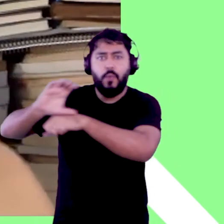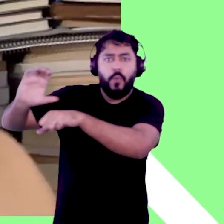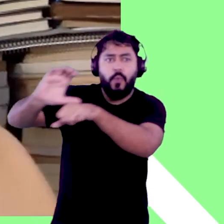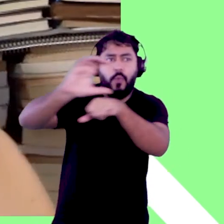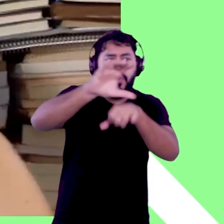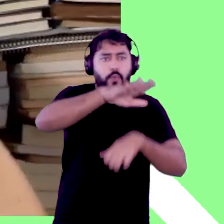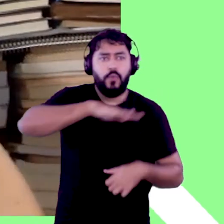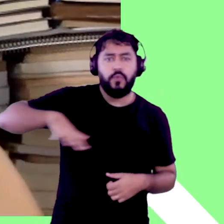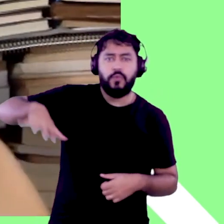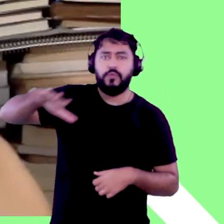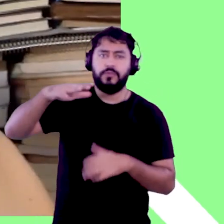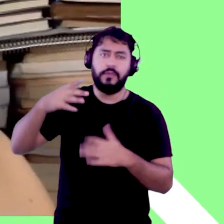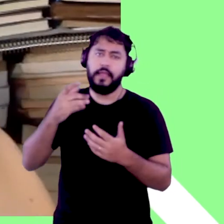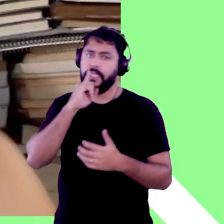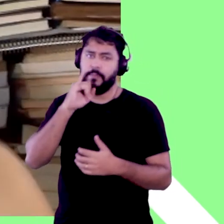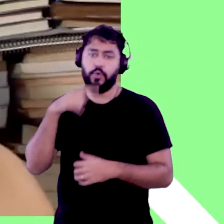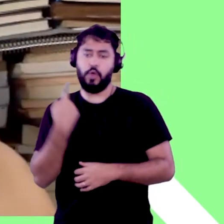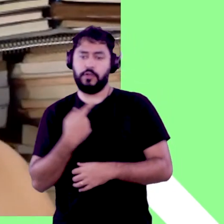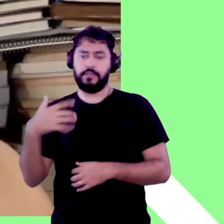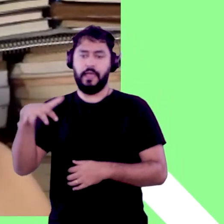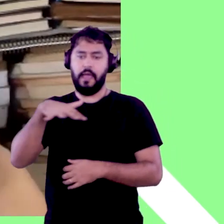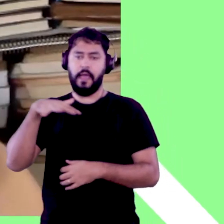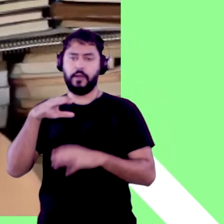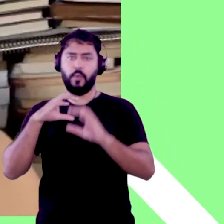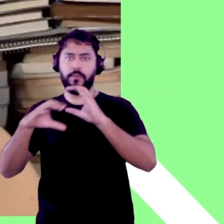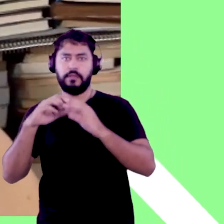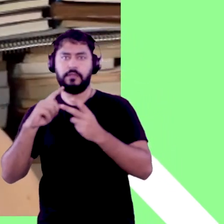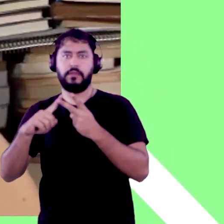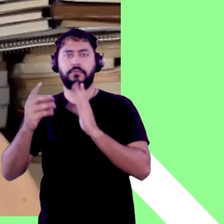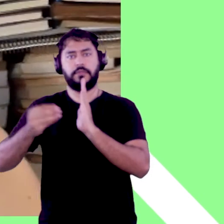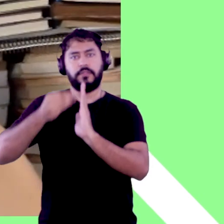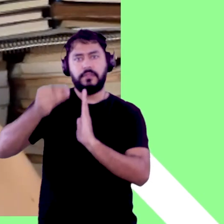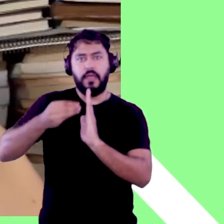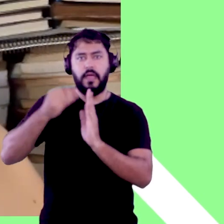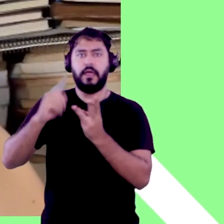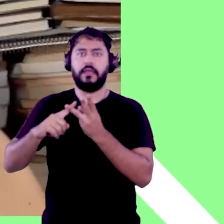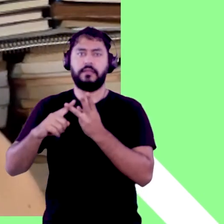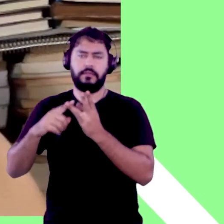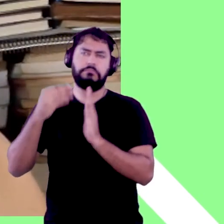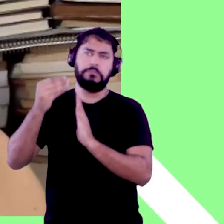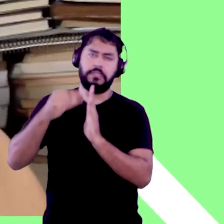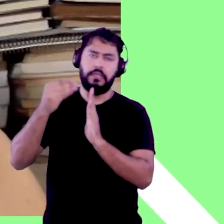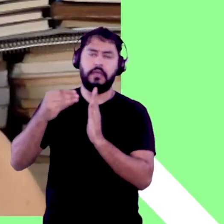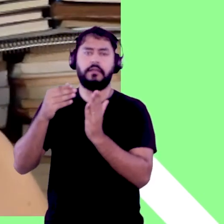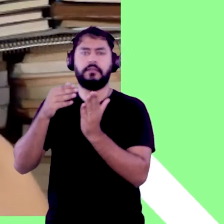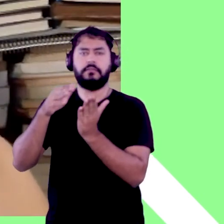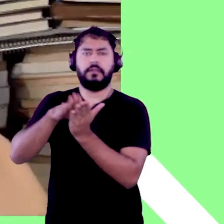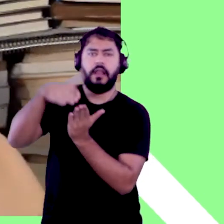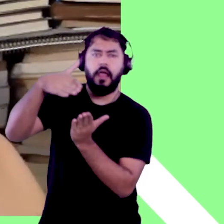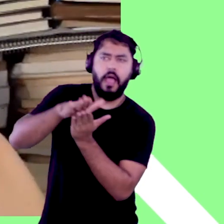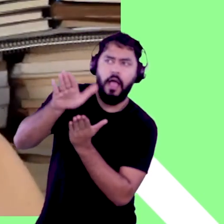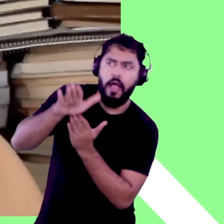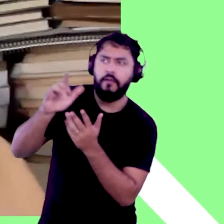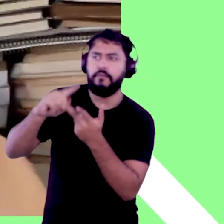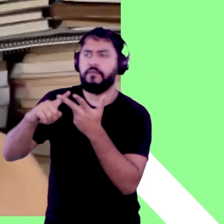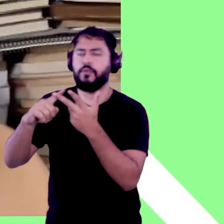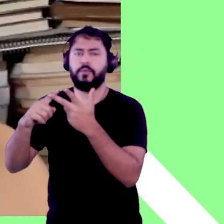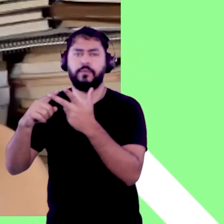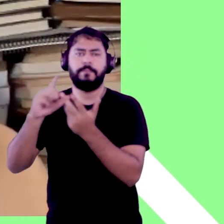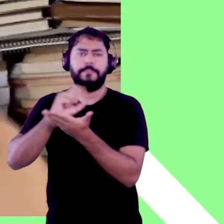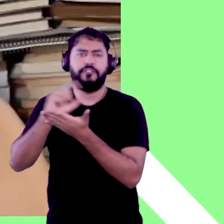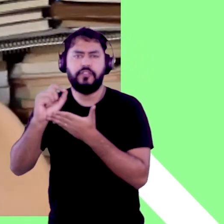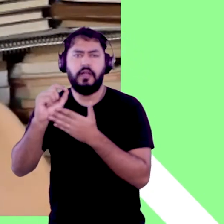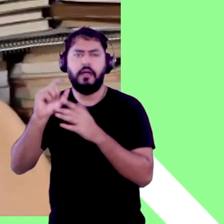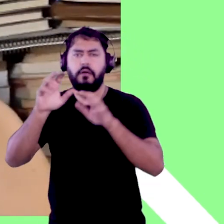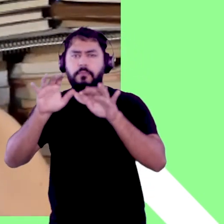assim, comunicadores, designers, gráficos digitais, programadores e toda